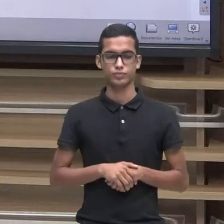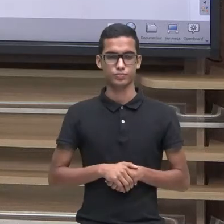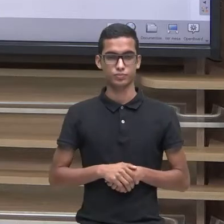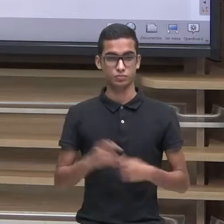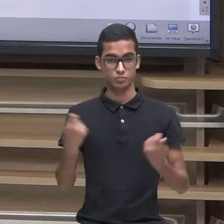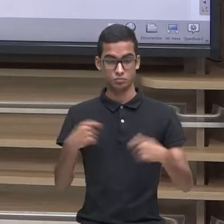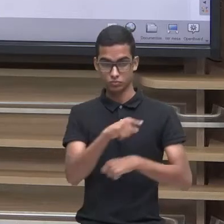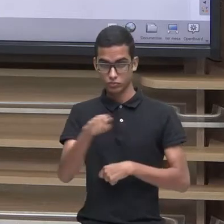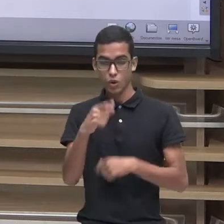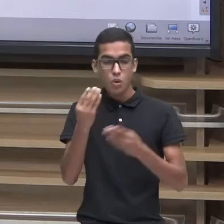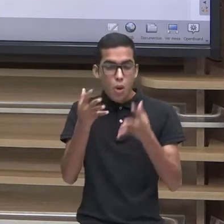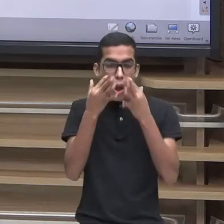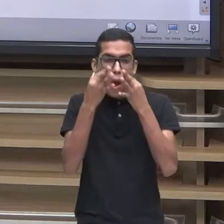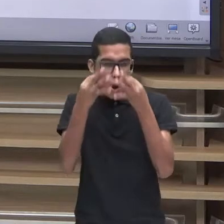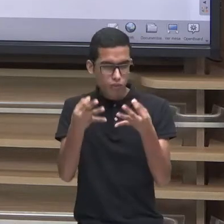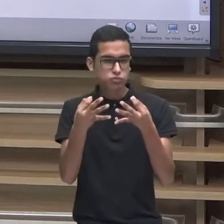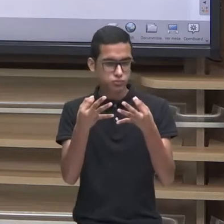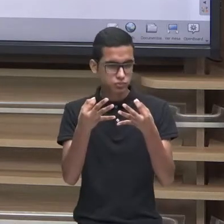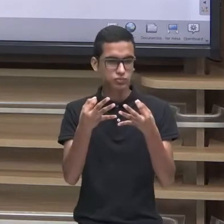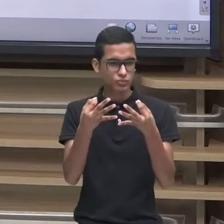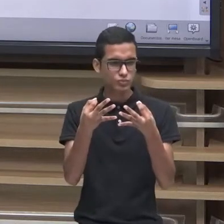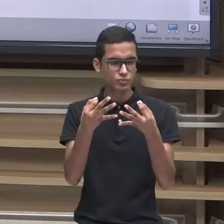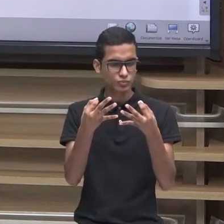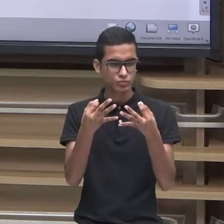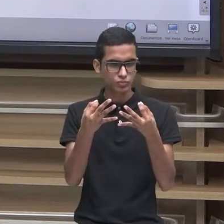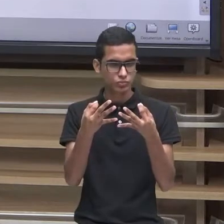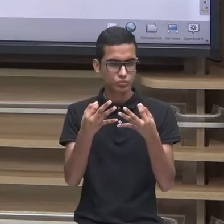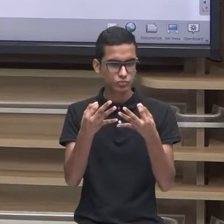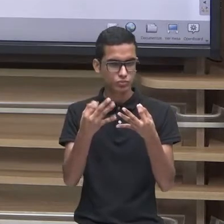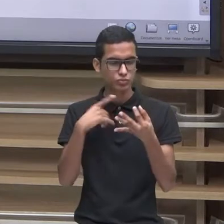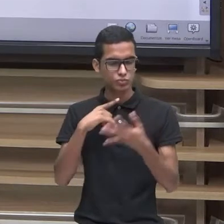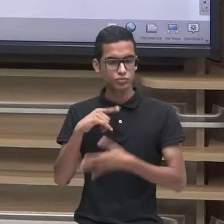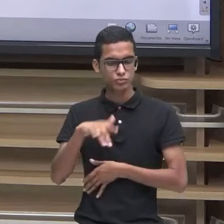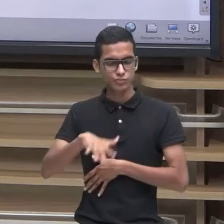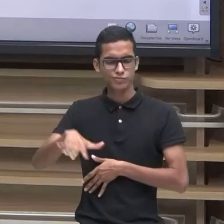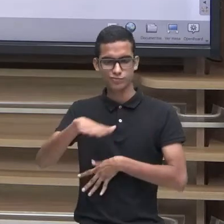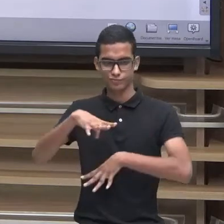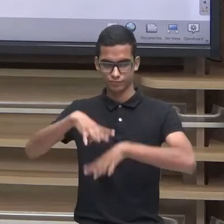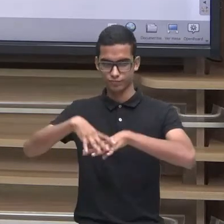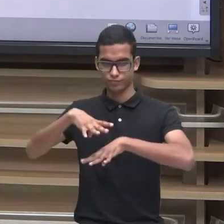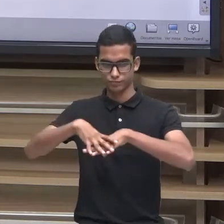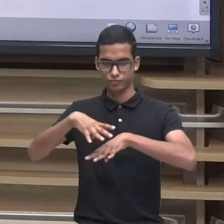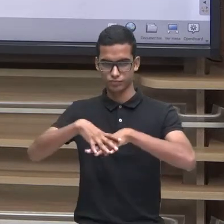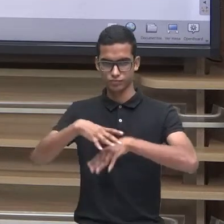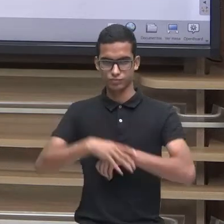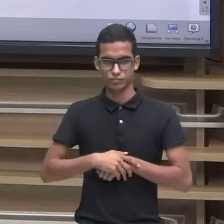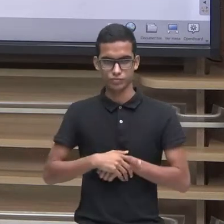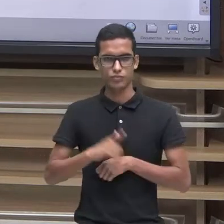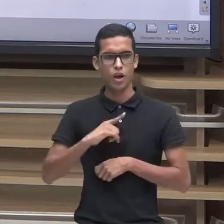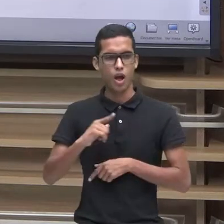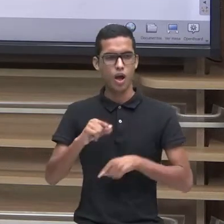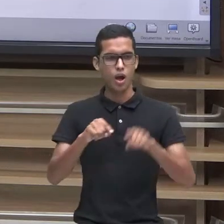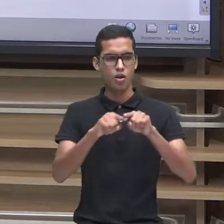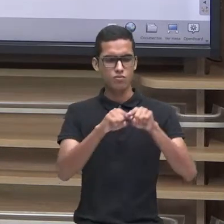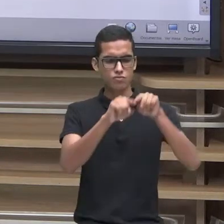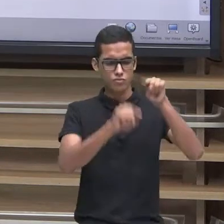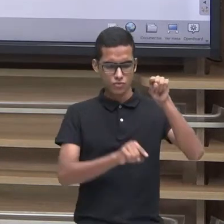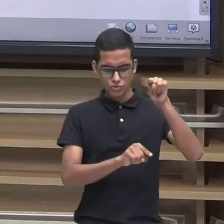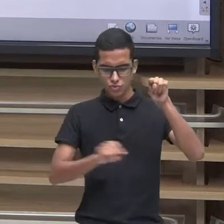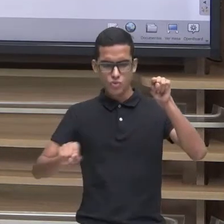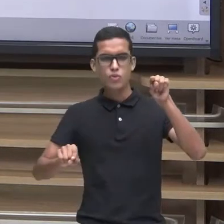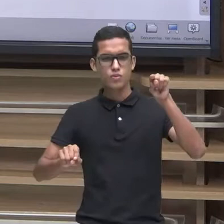estejam atentos com a questão da matemática, tá? É o plano cartesiano mesmo que você